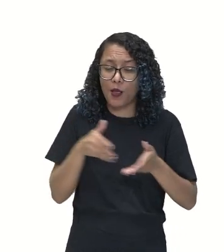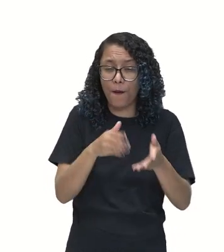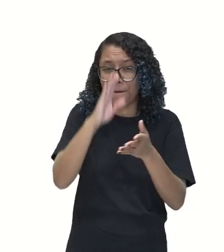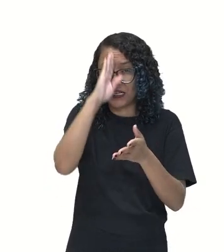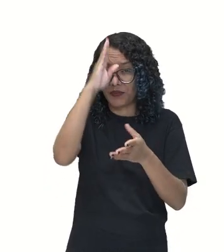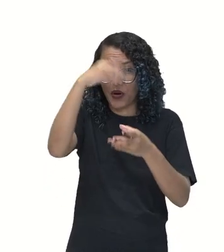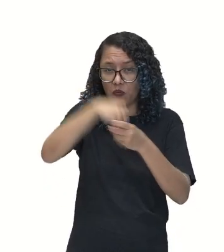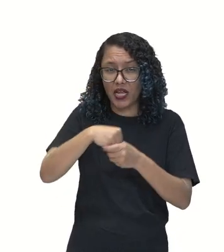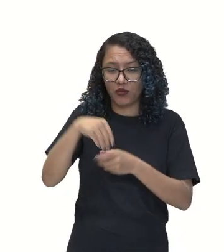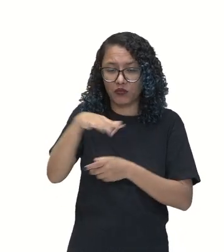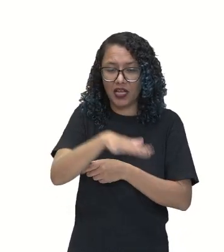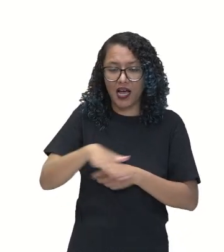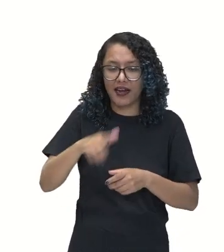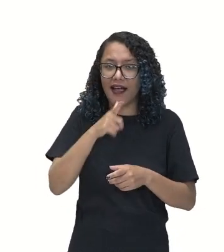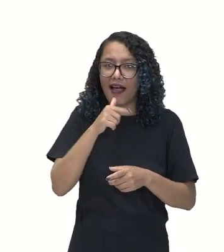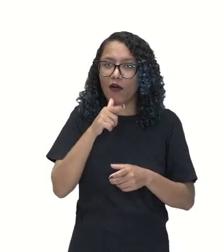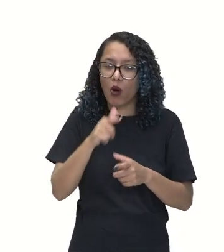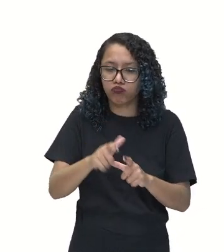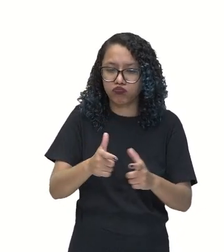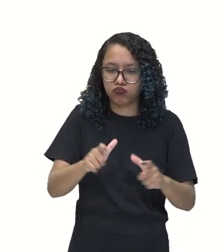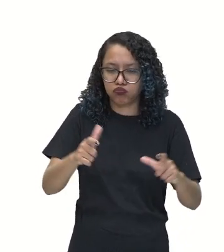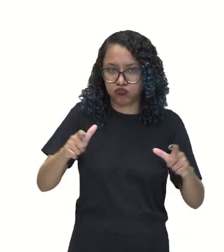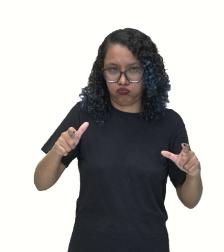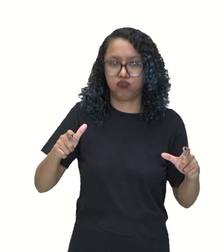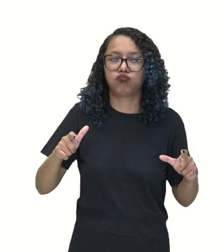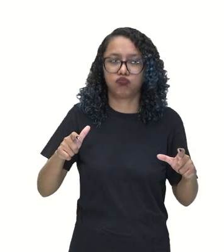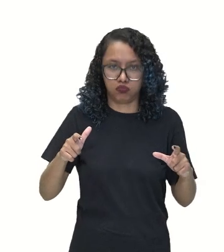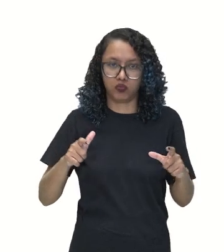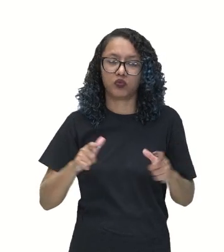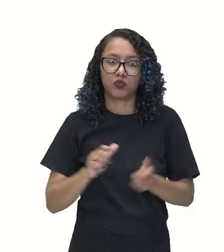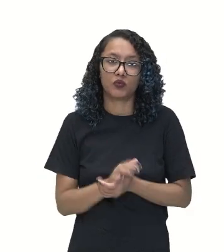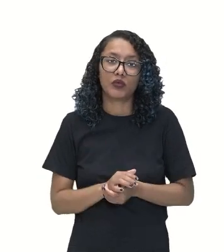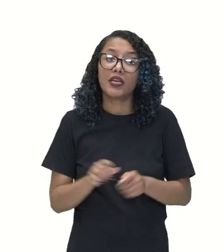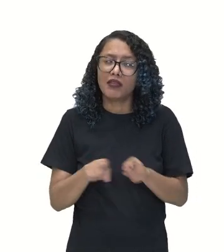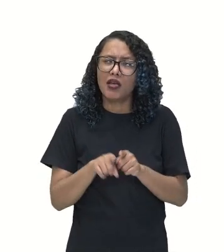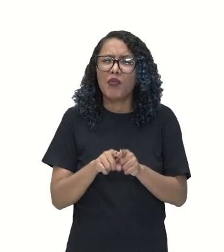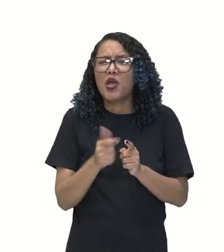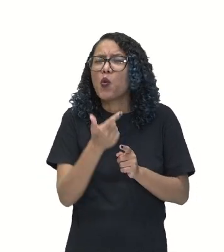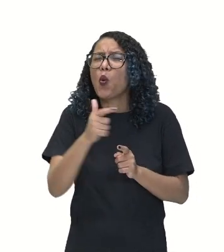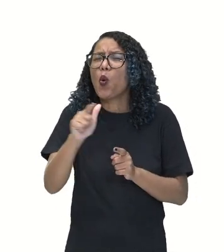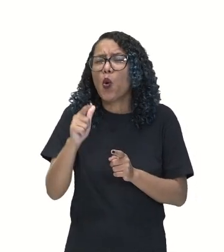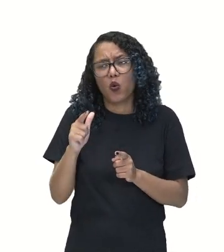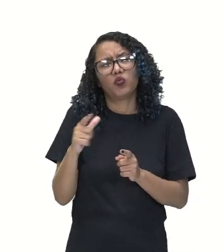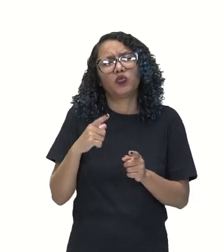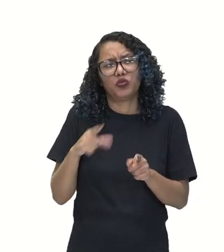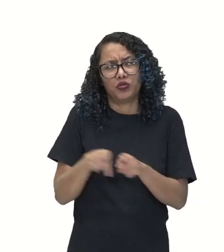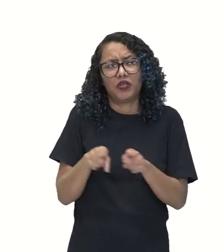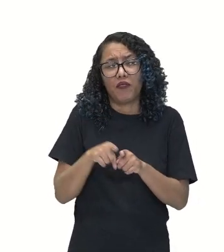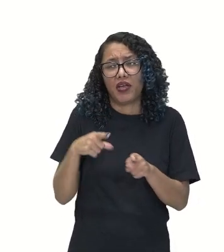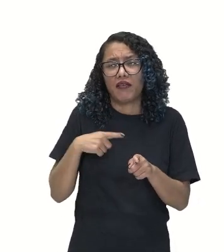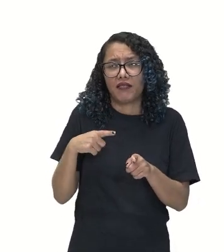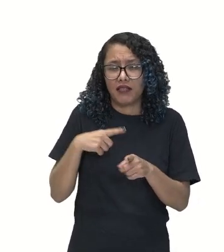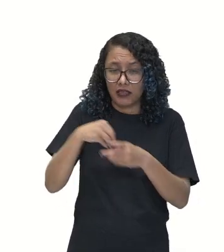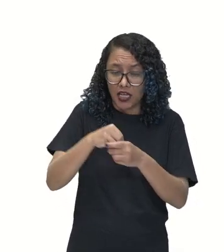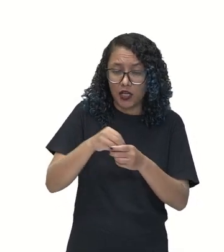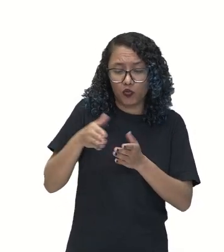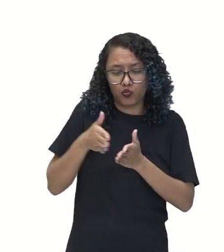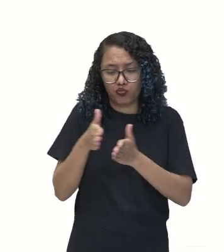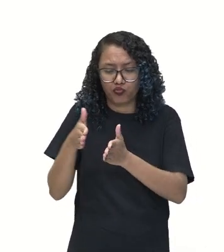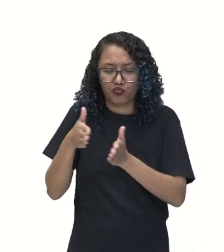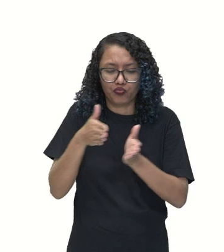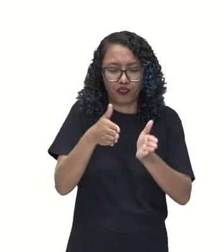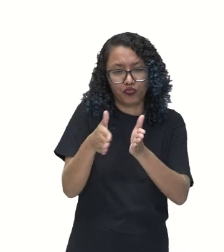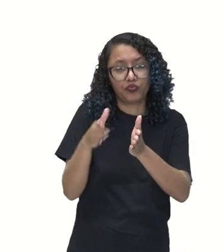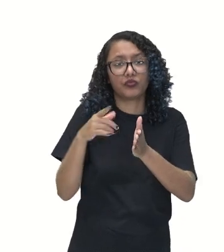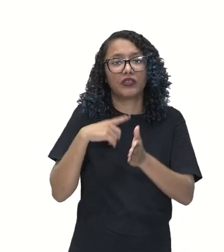essa bacia hidrográfica, além de outros rios afluentes aí constituindo a bacia hidrográfica do Rio da Prata.